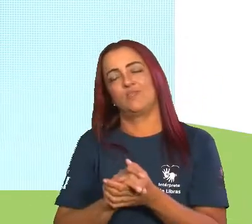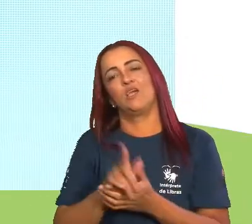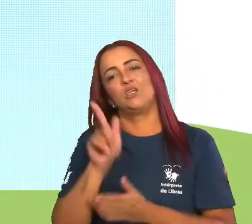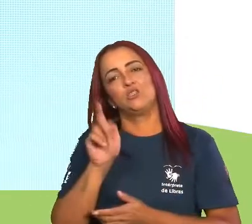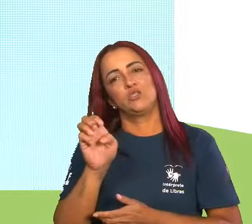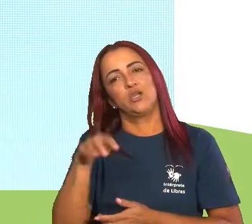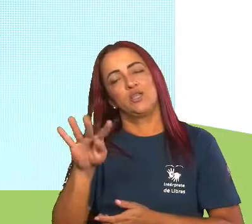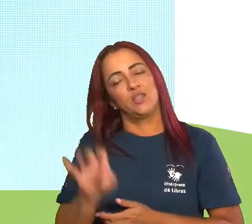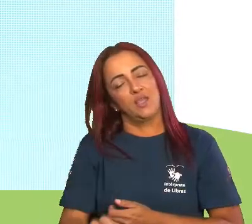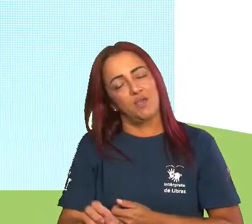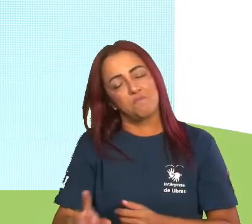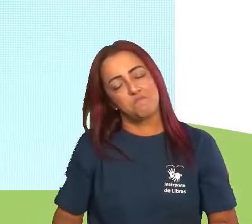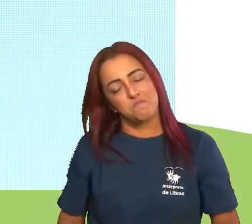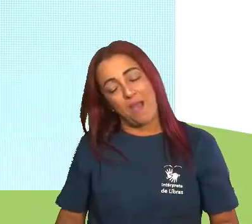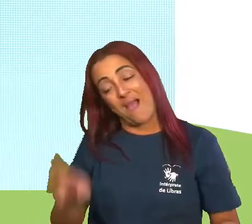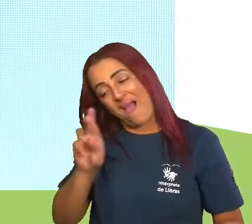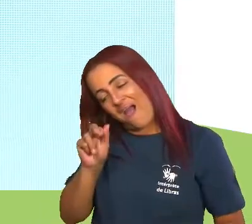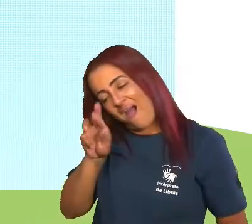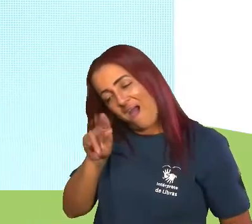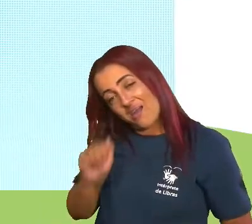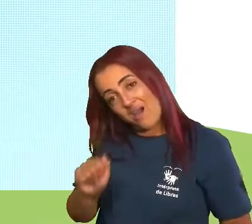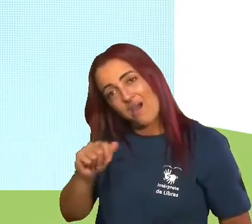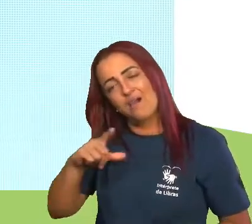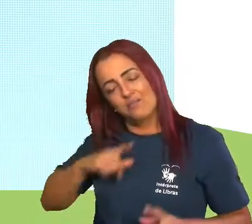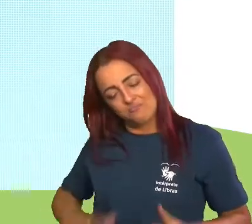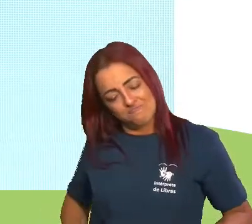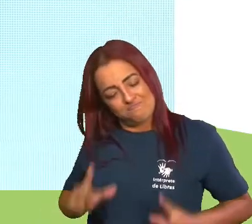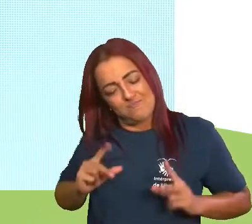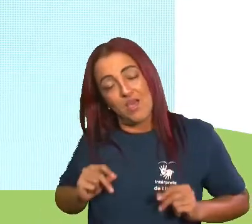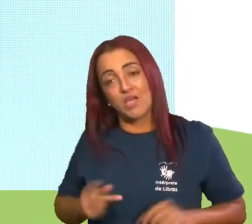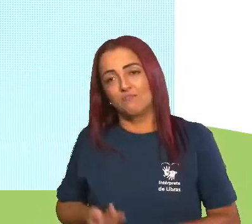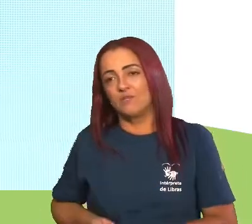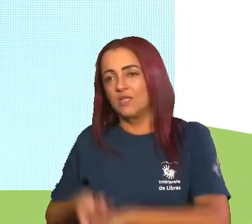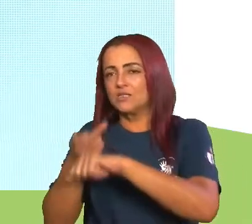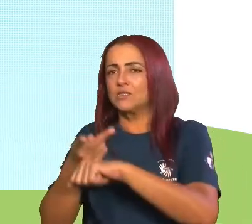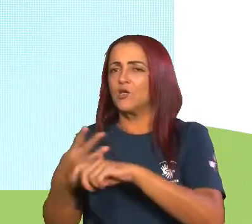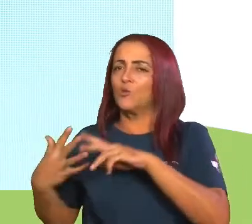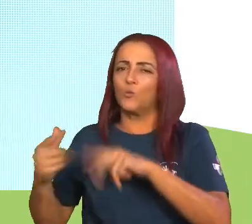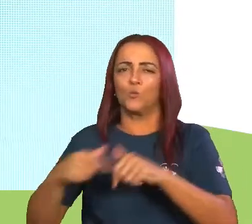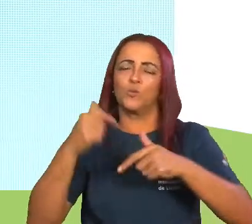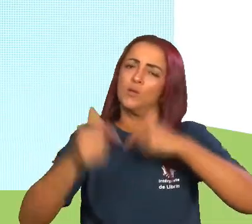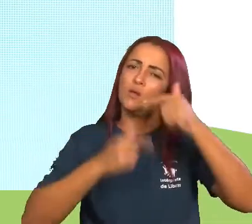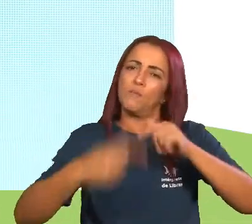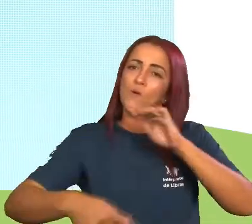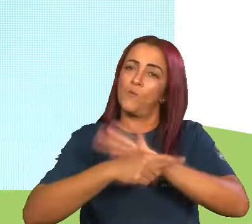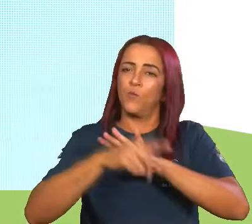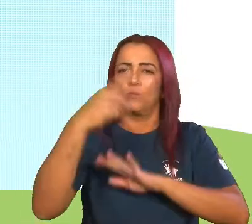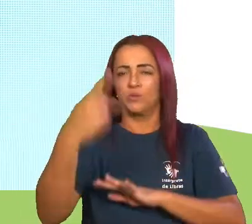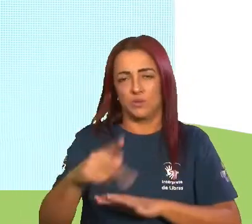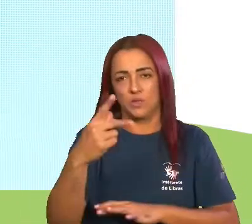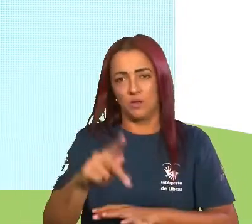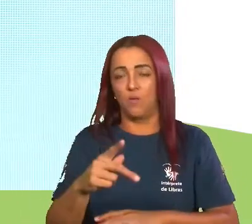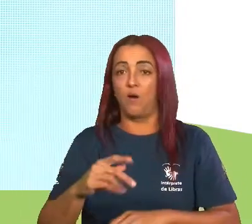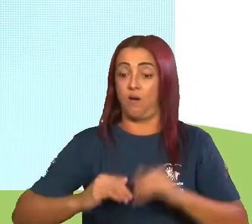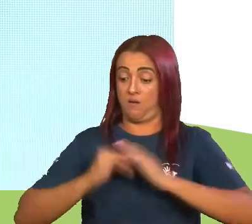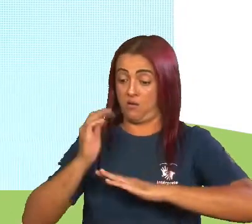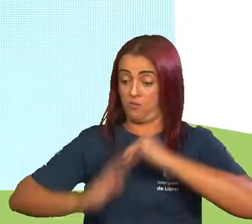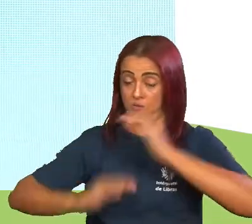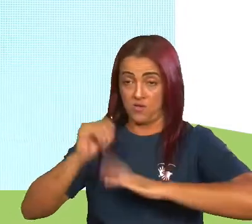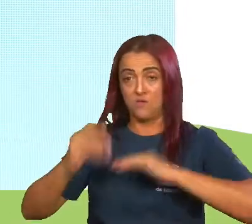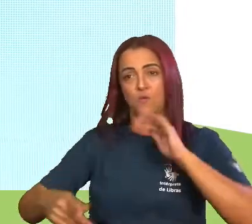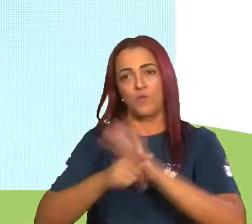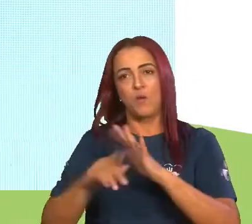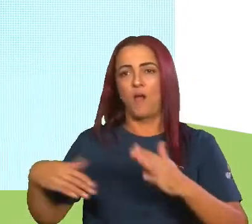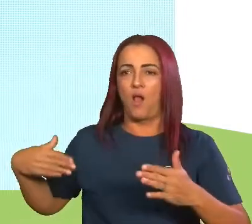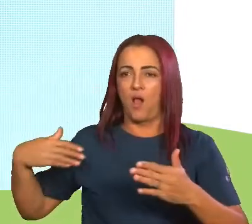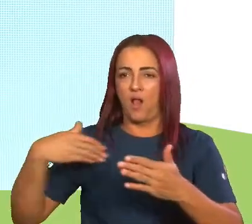por mérito. Você está aqui hoje por mérito e reconhecimento de todo o seu trabalho, de toda a sua atuação até